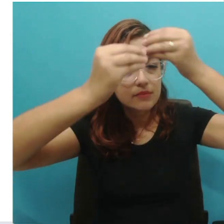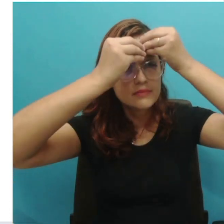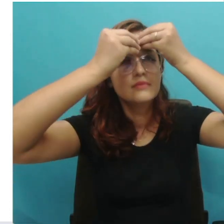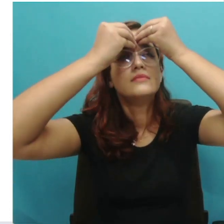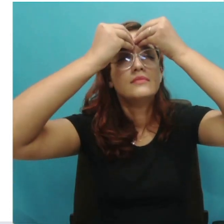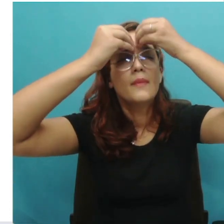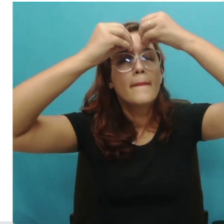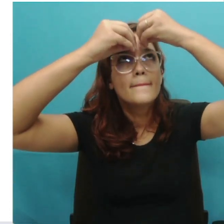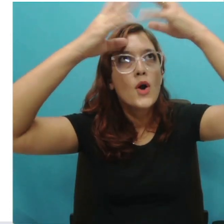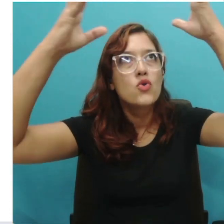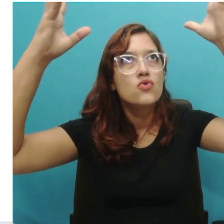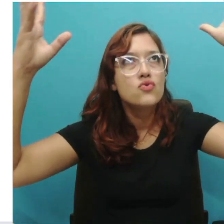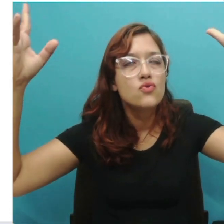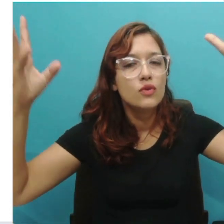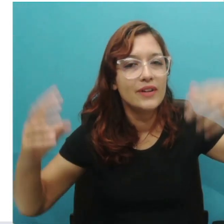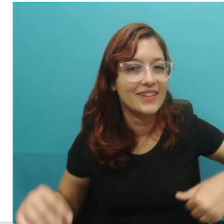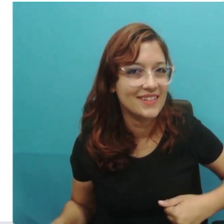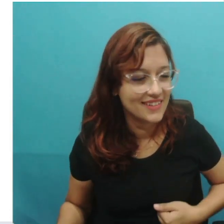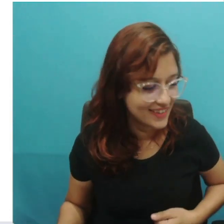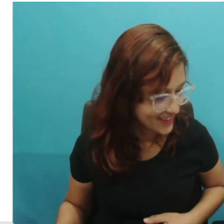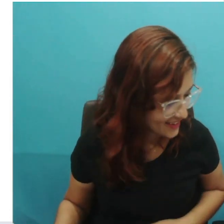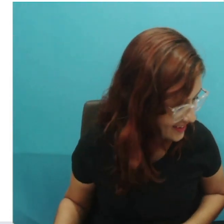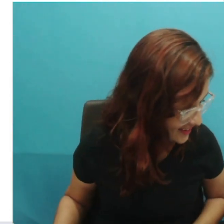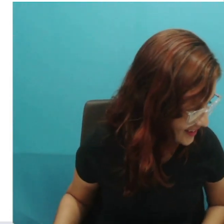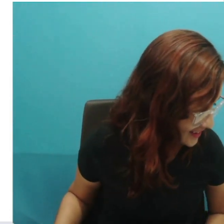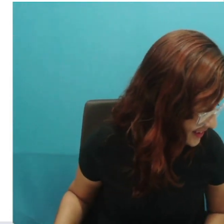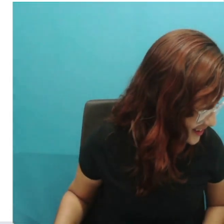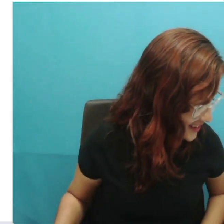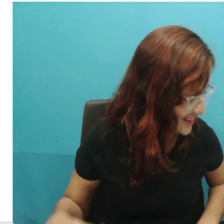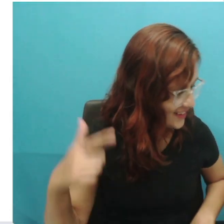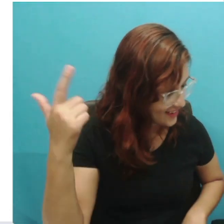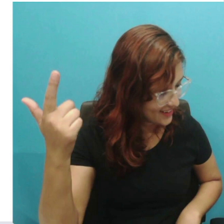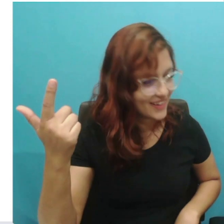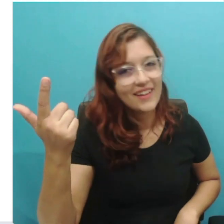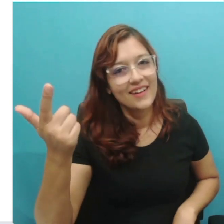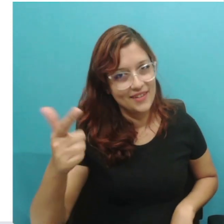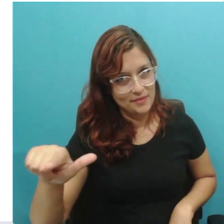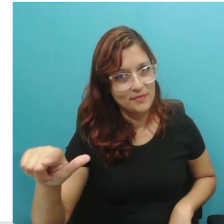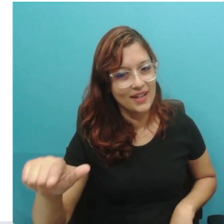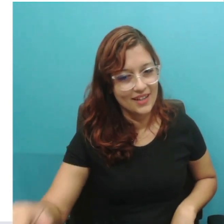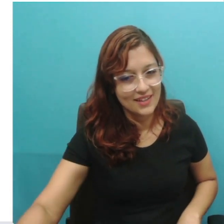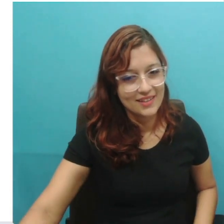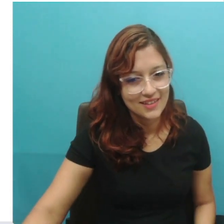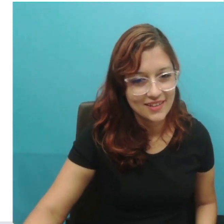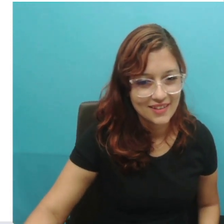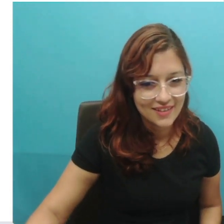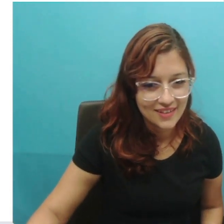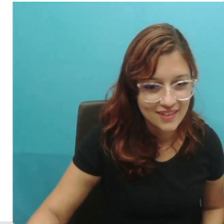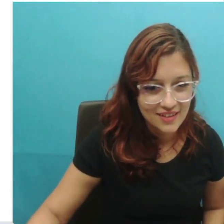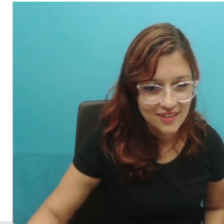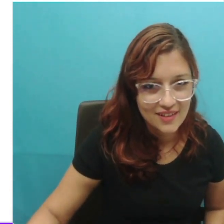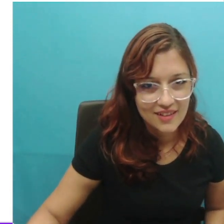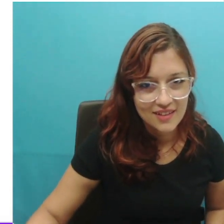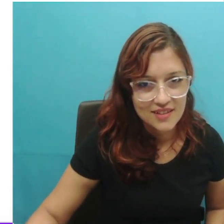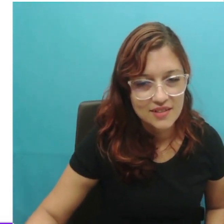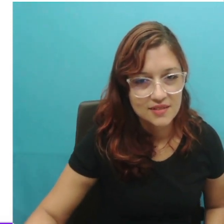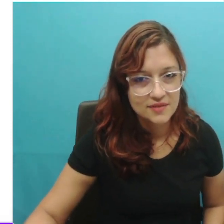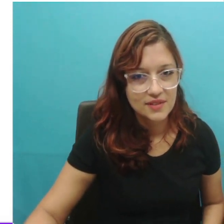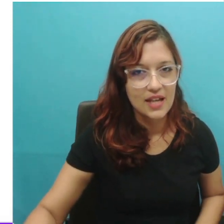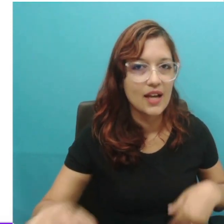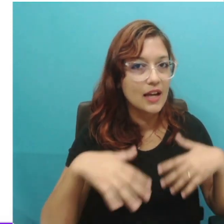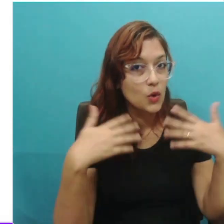dizer movimento. Memoriza aí, vai guardando até explodir a cabeça. Outro